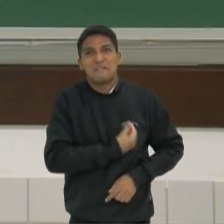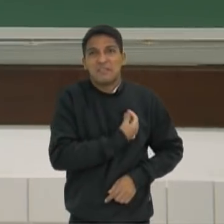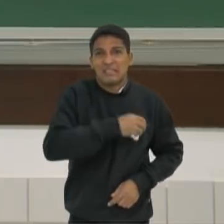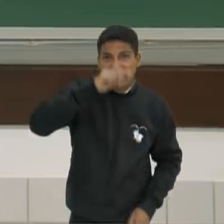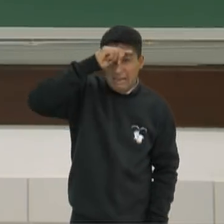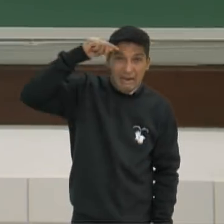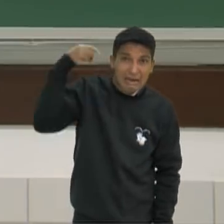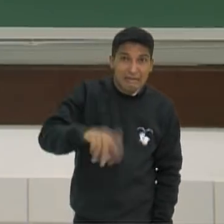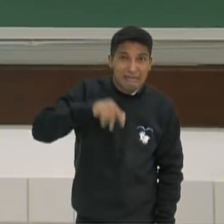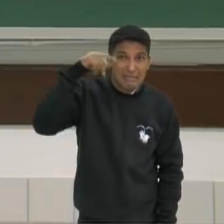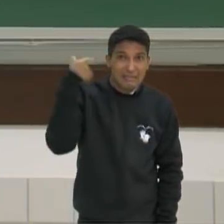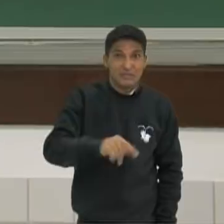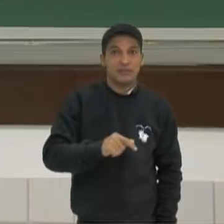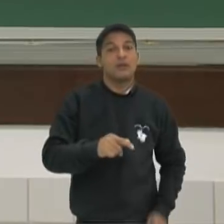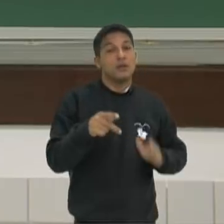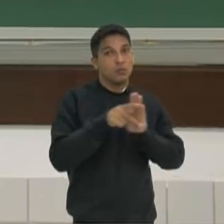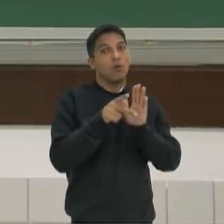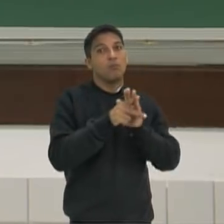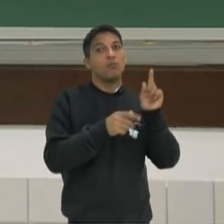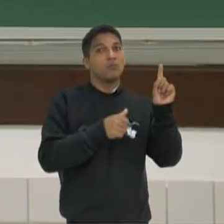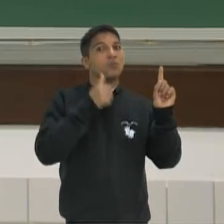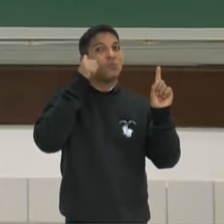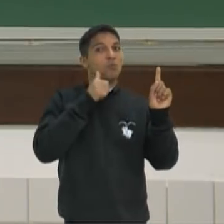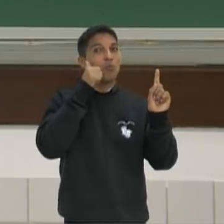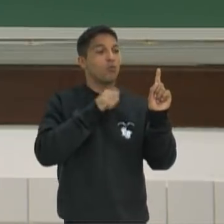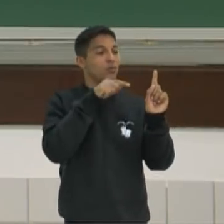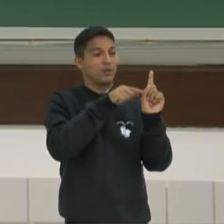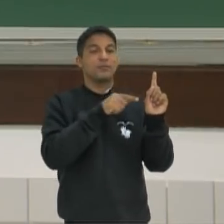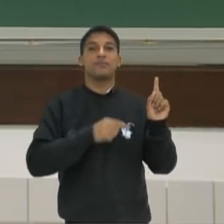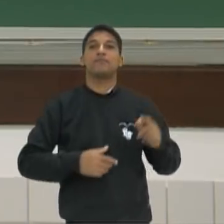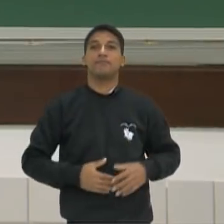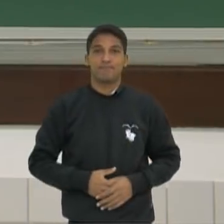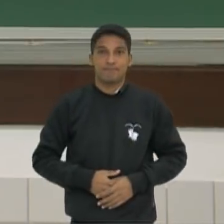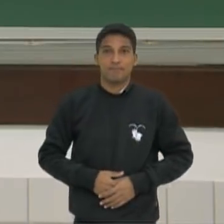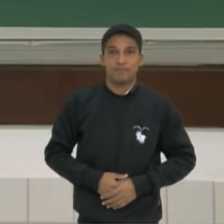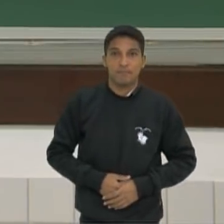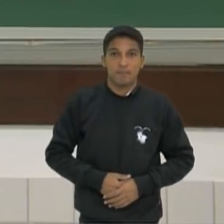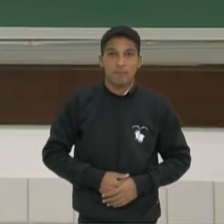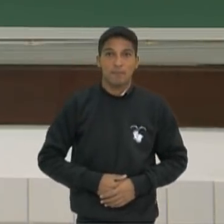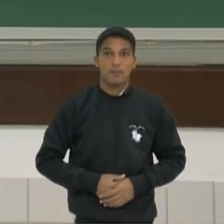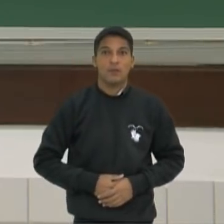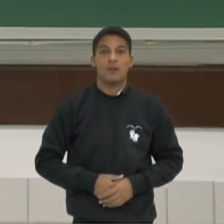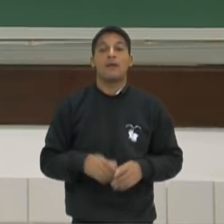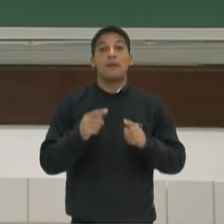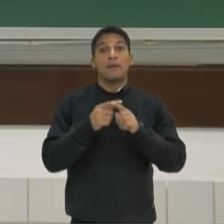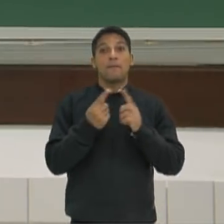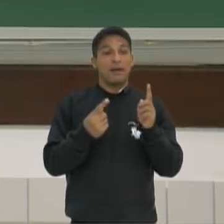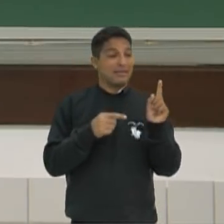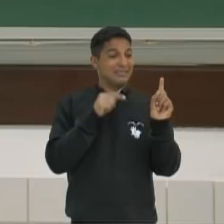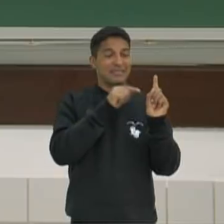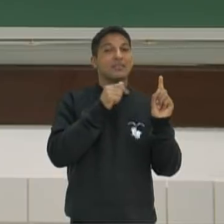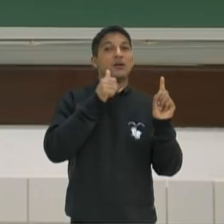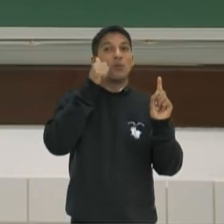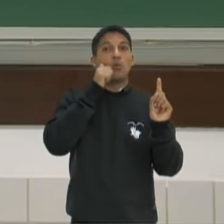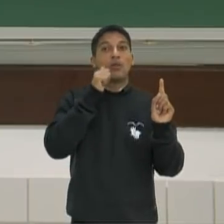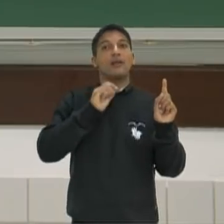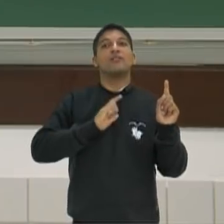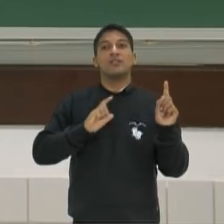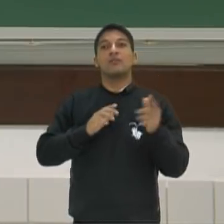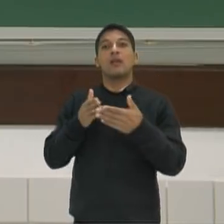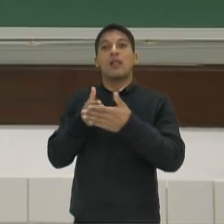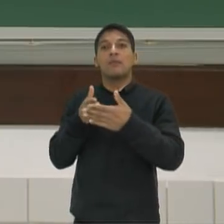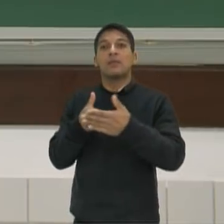árdua, ela ainda tinha uma limitação quanto às suas práticas, ações jurídicas legais.